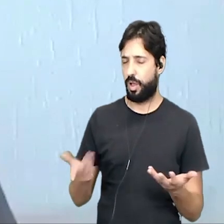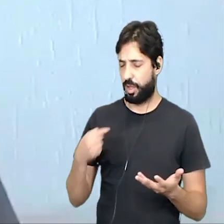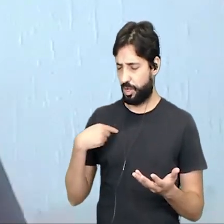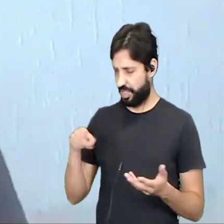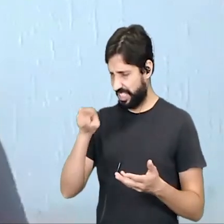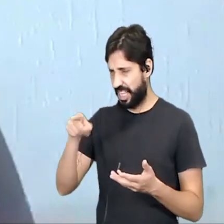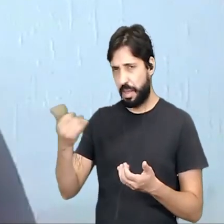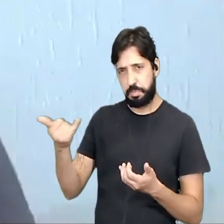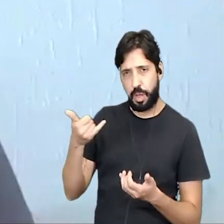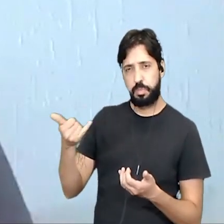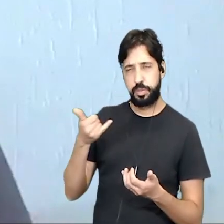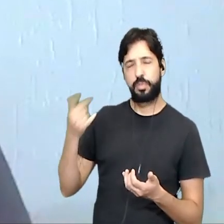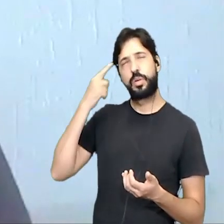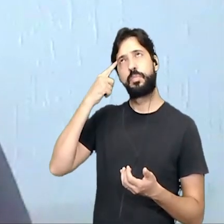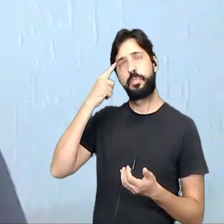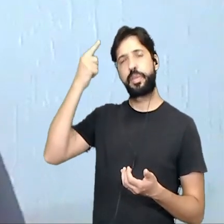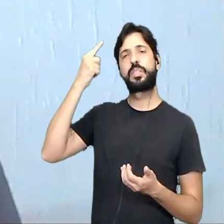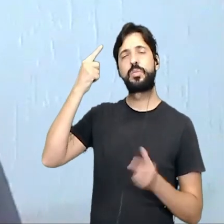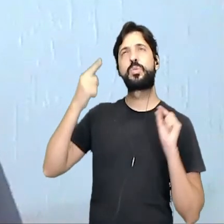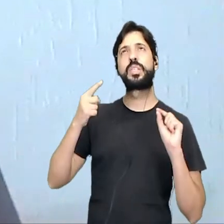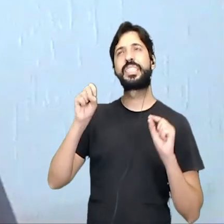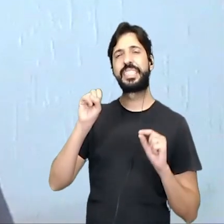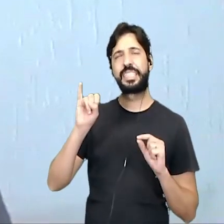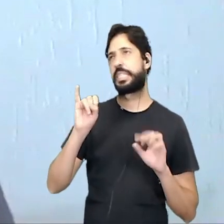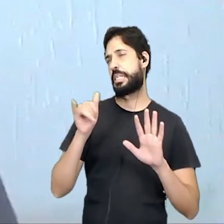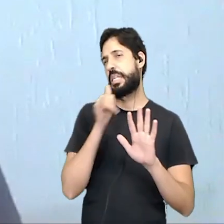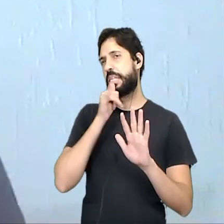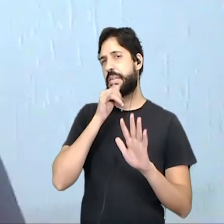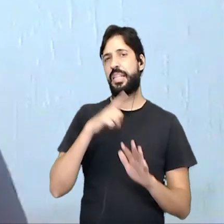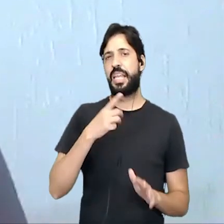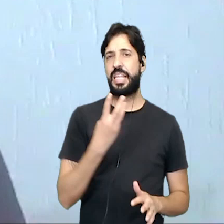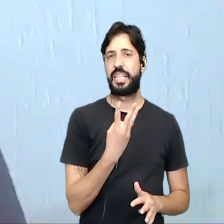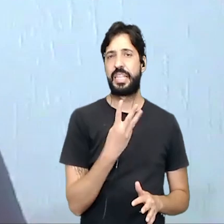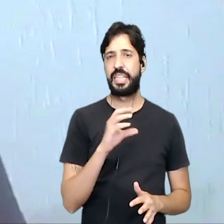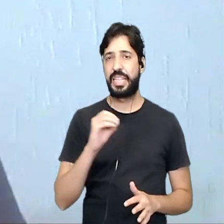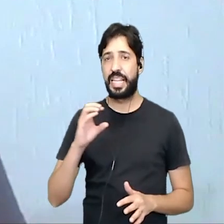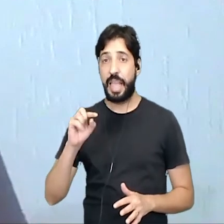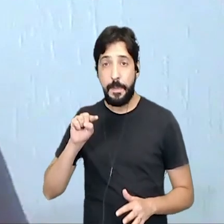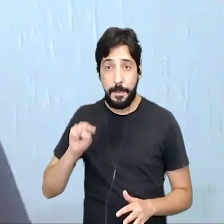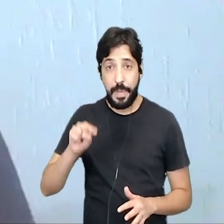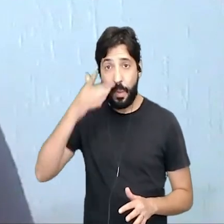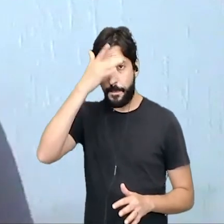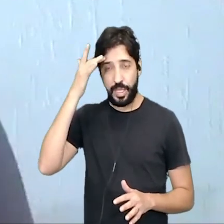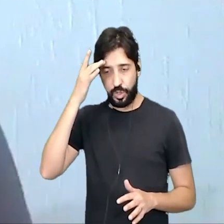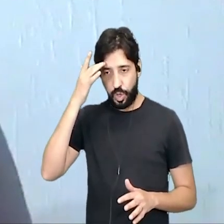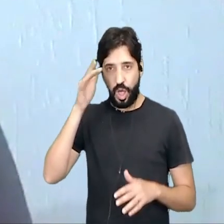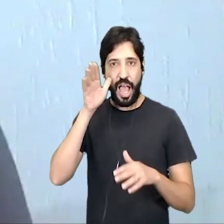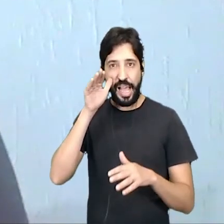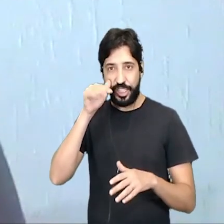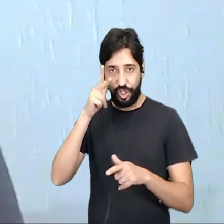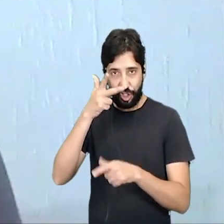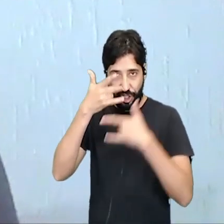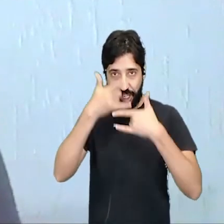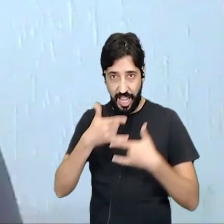Bel, e inclusive agora te ouvindo, me ocorreu o seguinte: se a gente tiver, sei lá, 300 mil pessoas